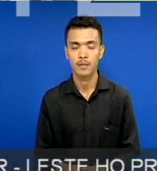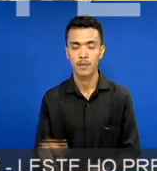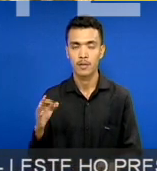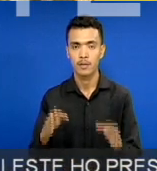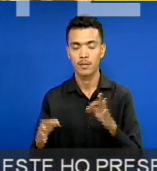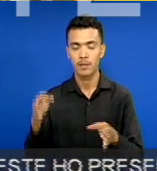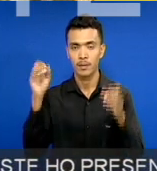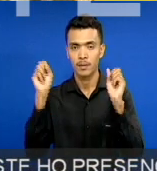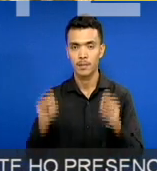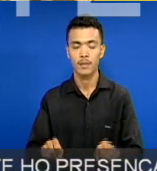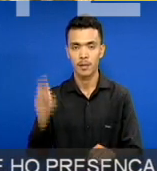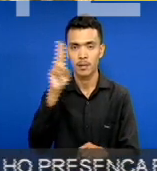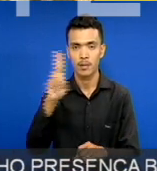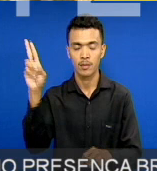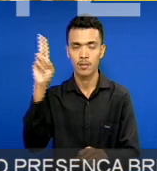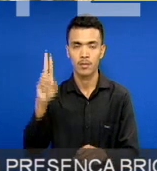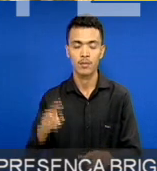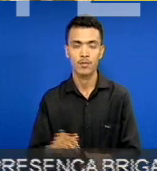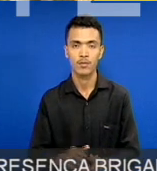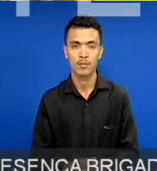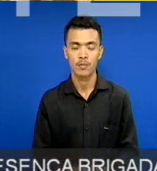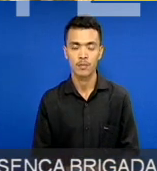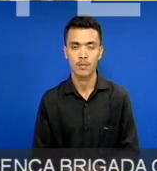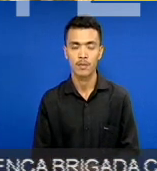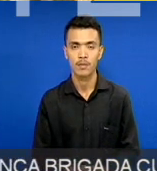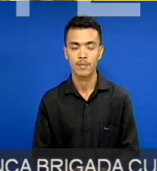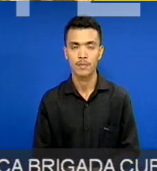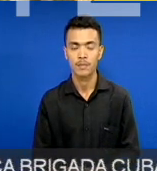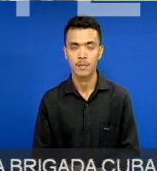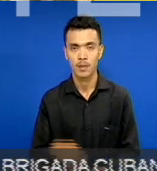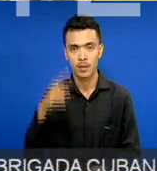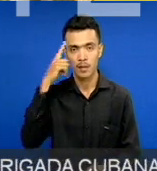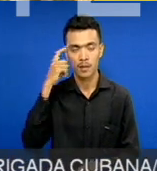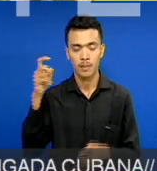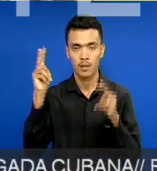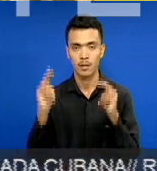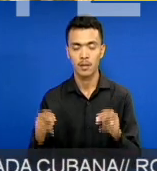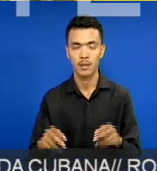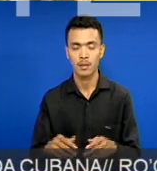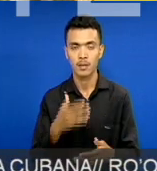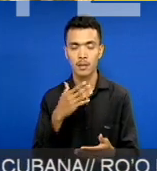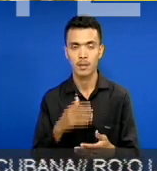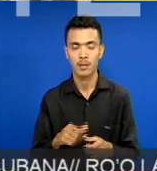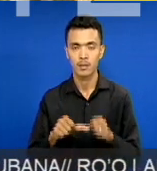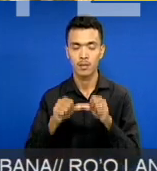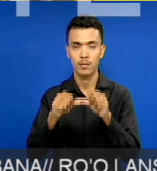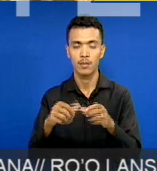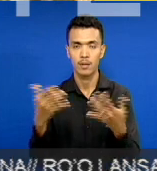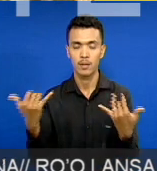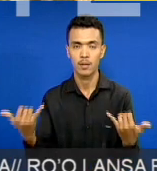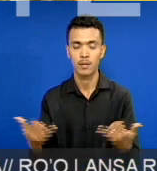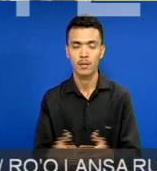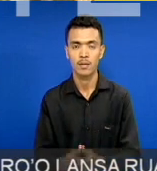bele usa ba nia contadores para a termine cidade também né tecnico ser lava agora também né moia den la o